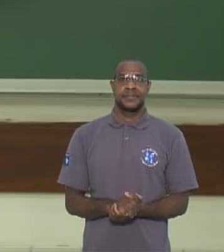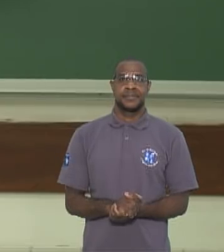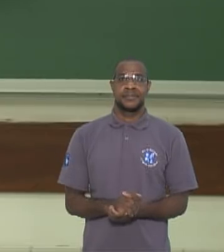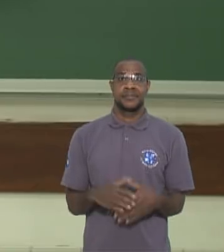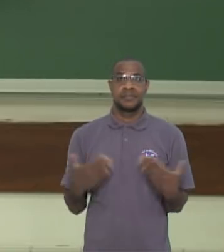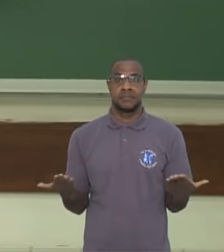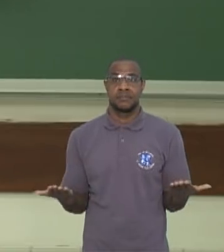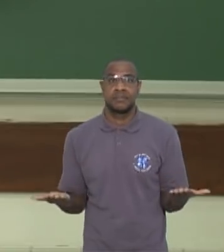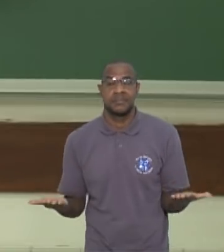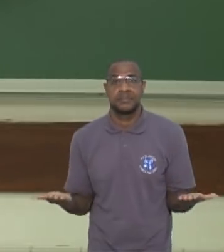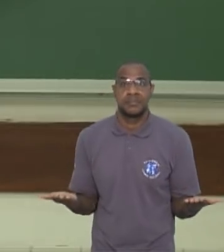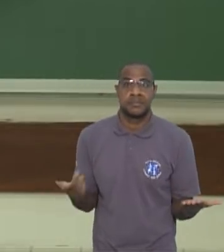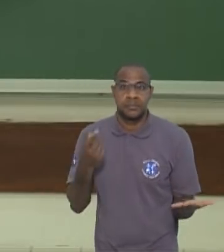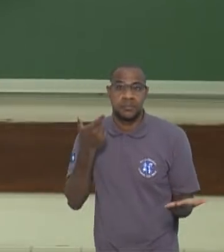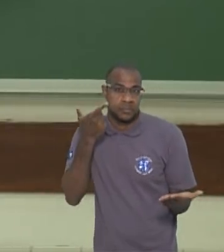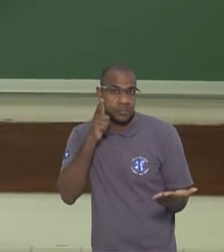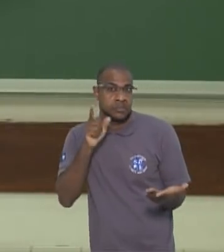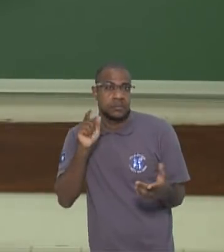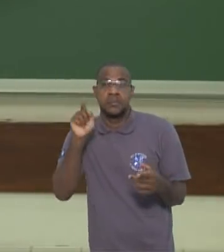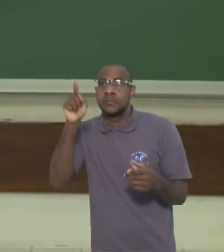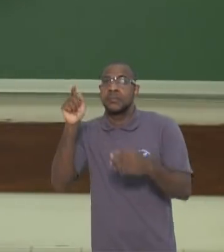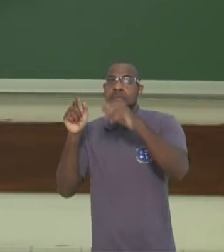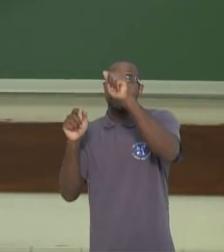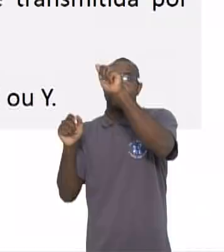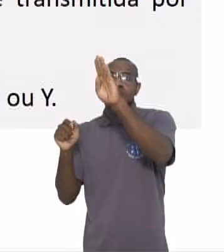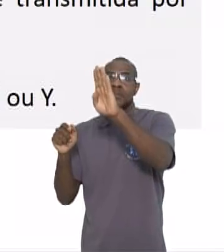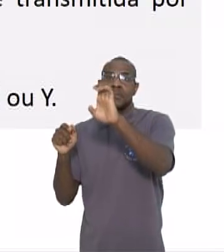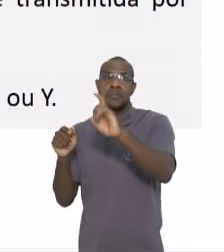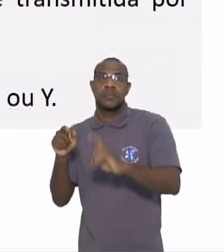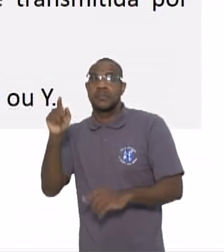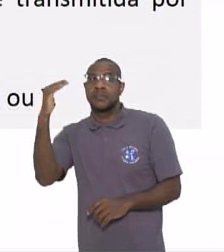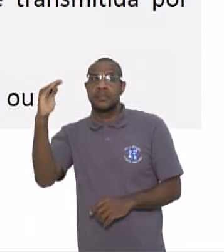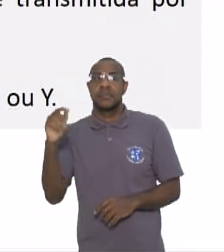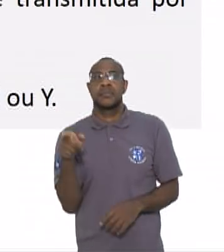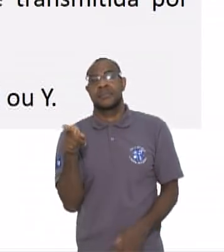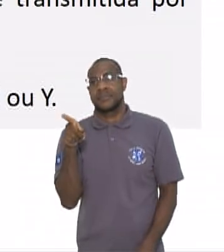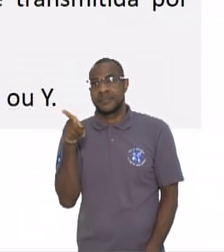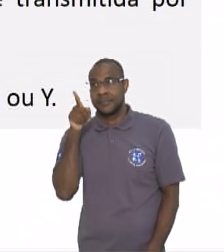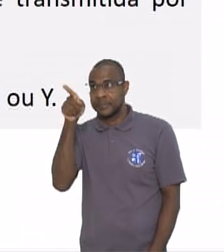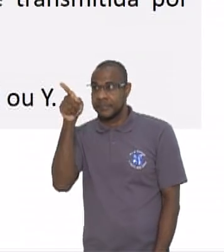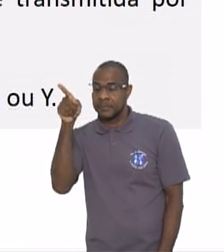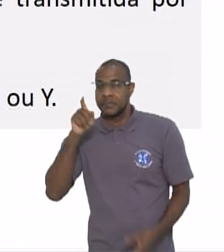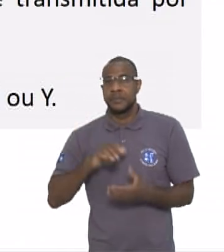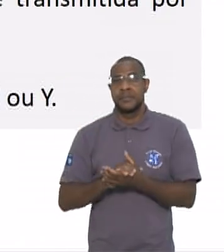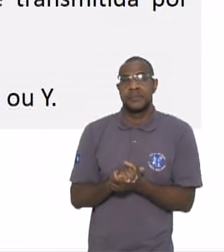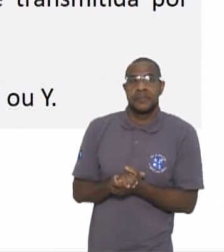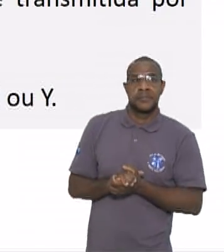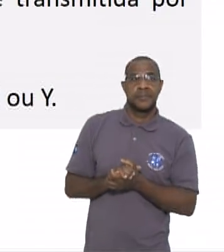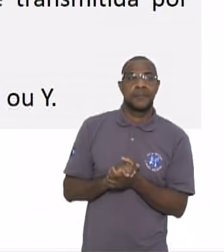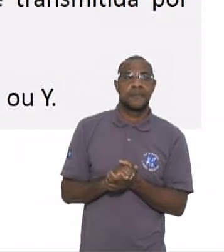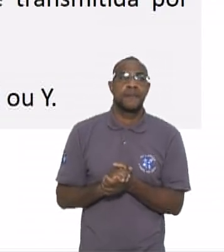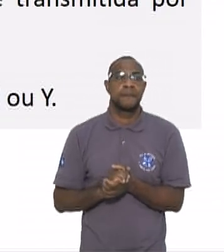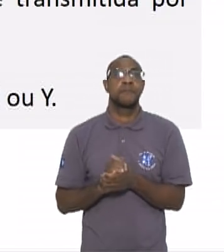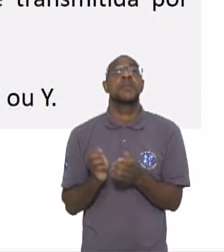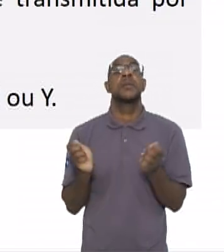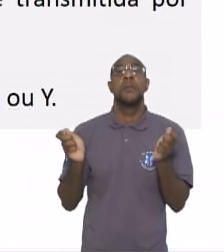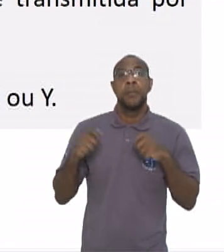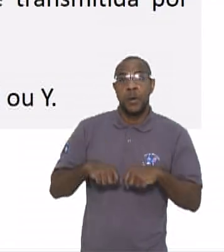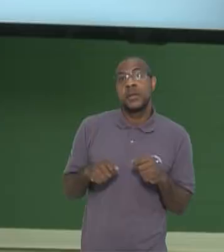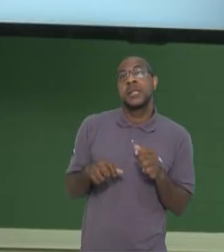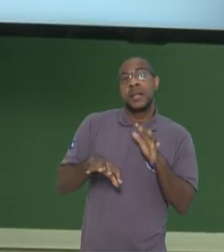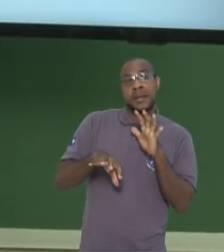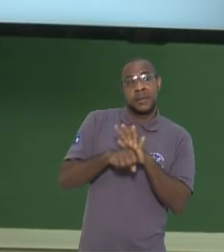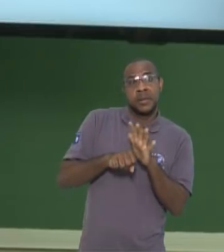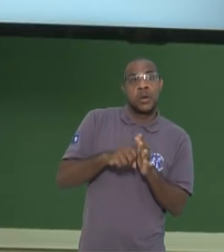E aí, gente? Fácil? Então tá aqui, ó, uma anomalia genética causada pela presença de 3 cromossomos 21 e que pode ser transmitido tanto pelo pai quanto pela